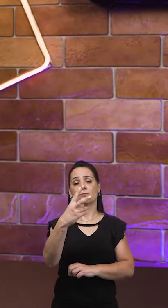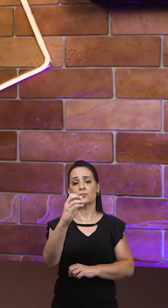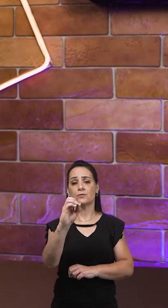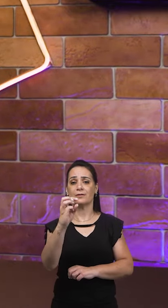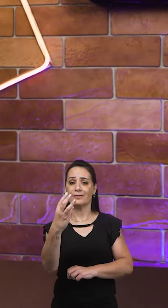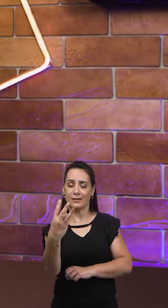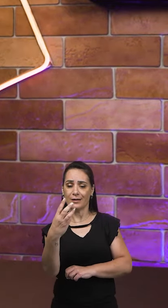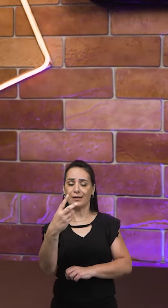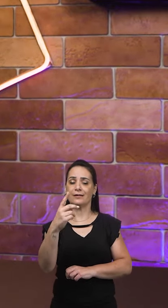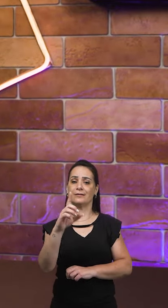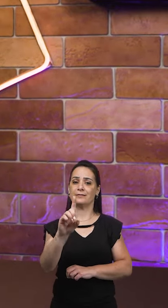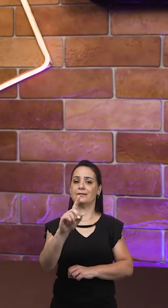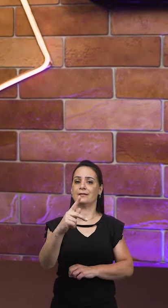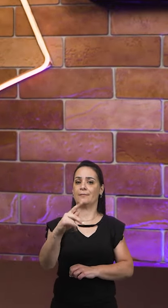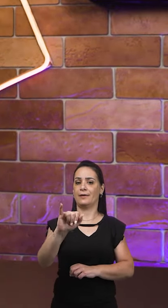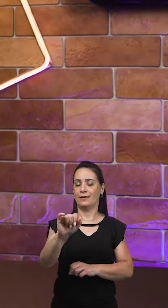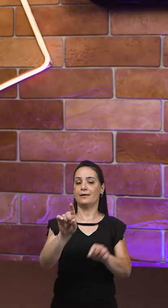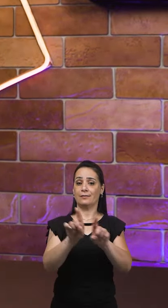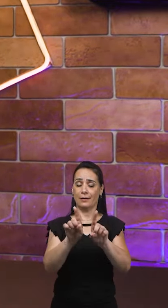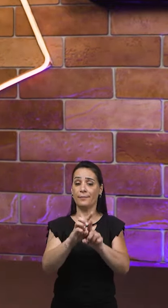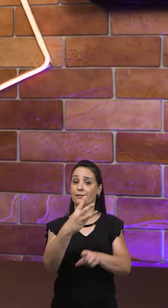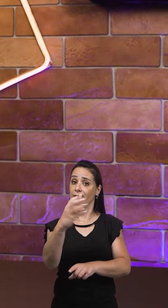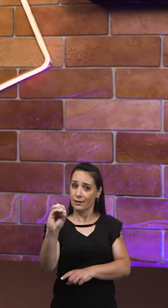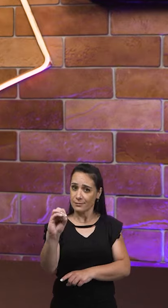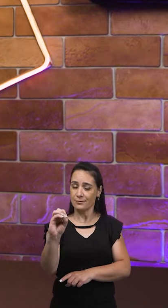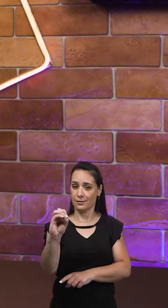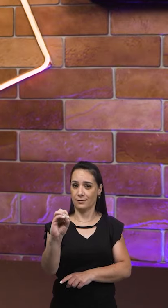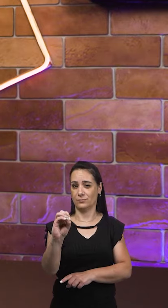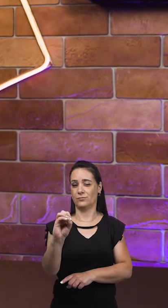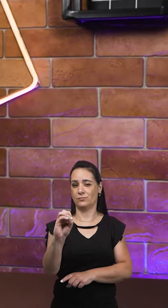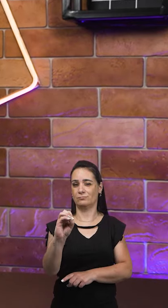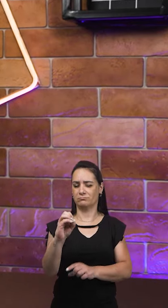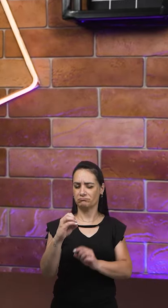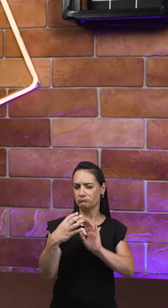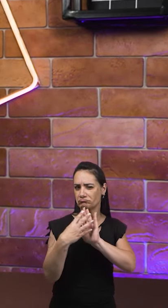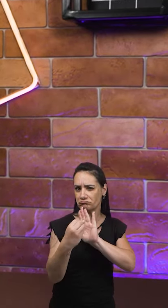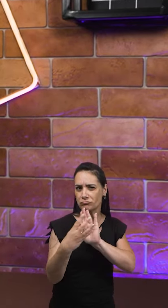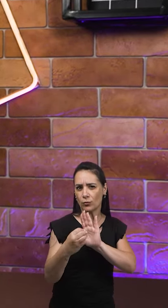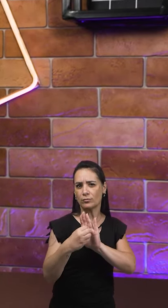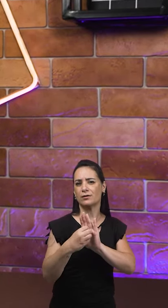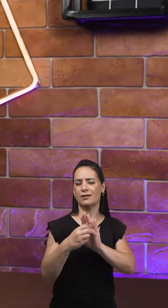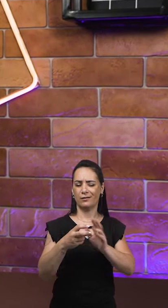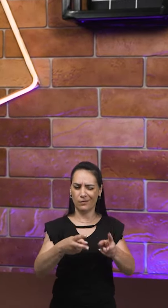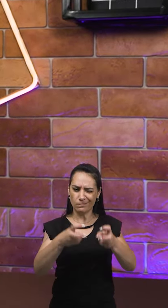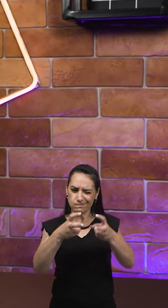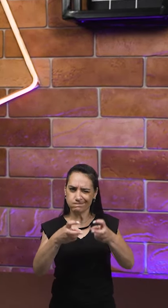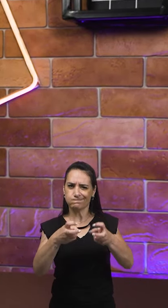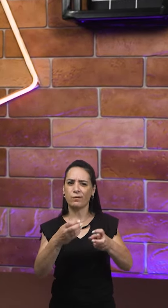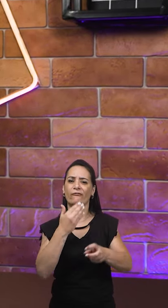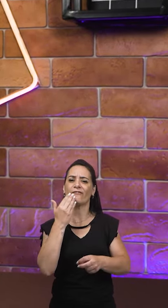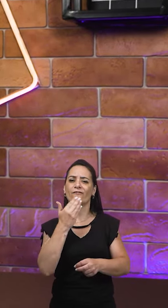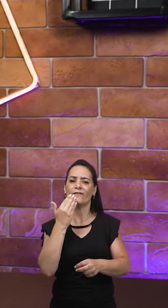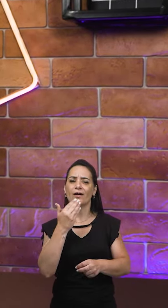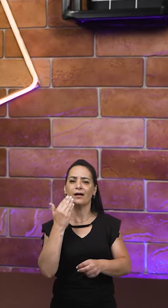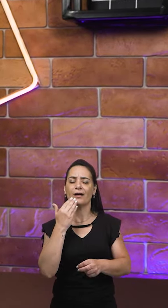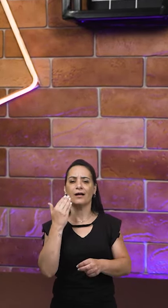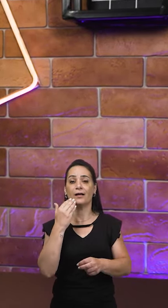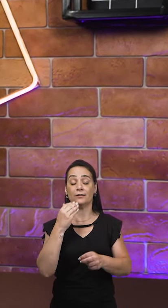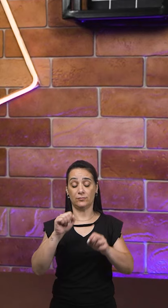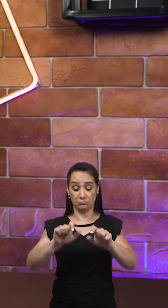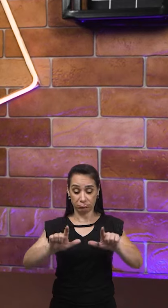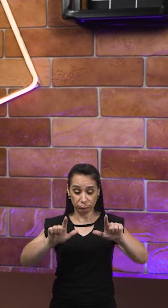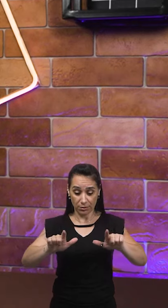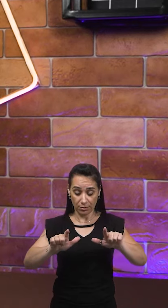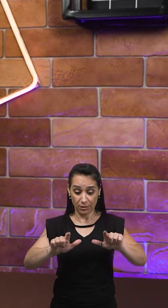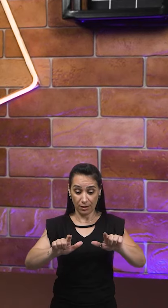de resolução de 203 dpi ou então de 300 dpi. É um modelo bem intuitivo, com uma janela superior grande